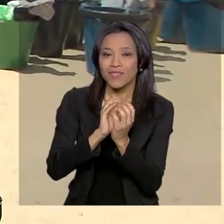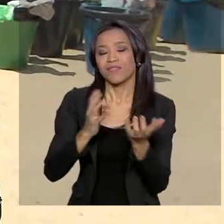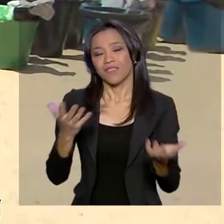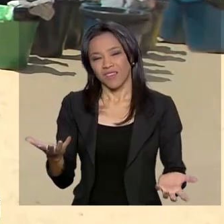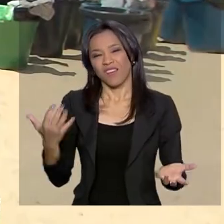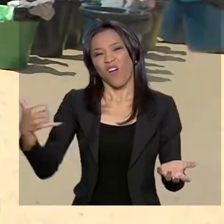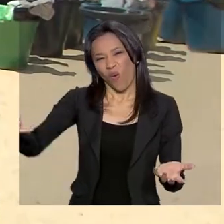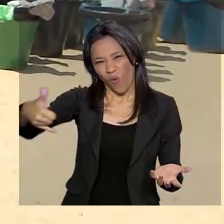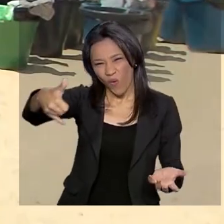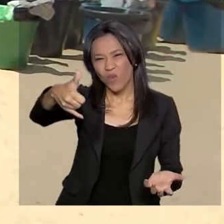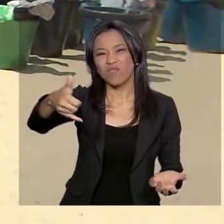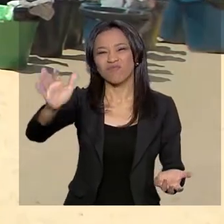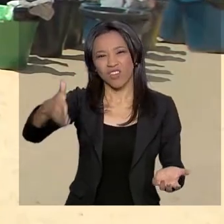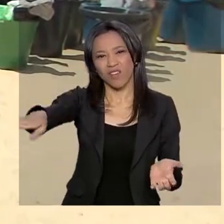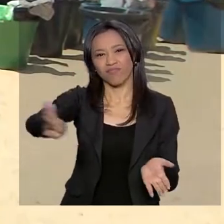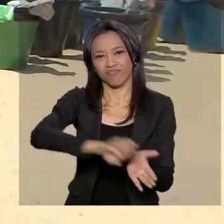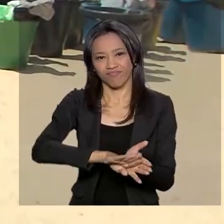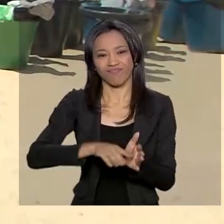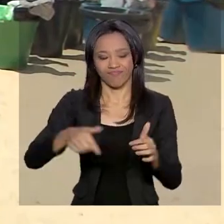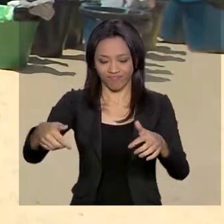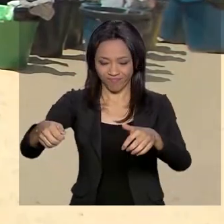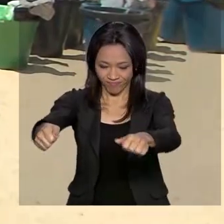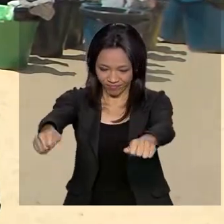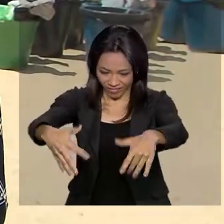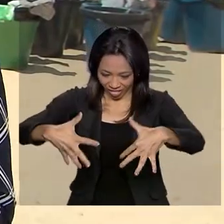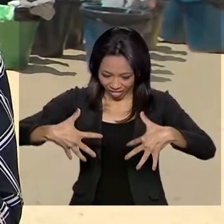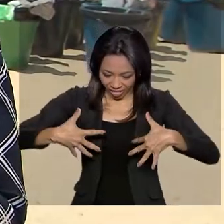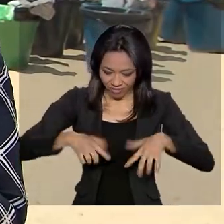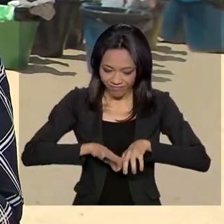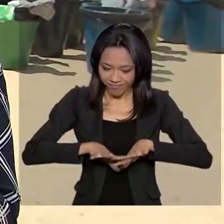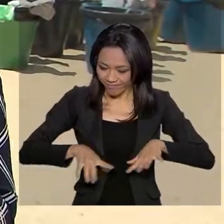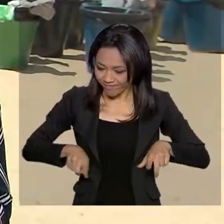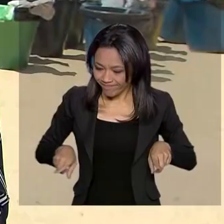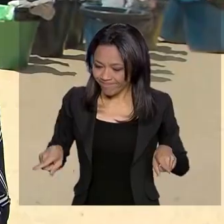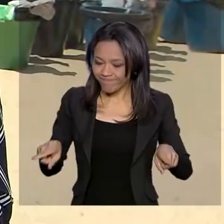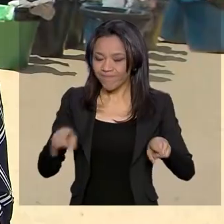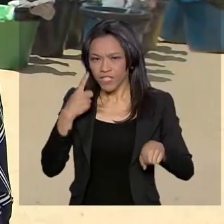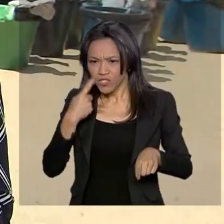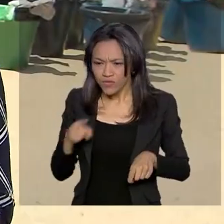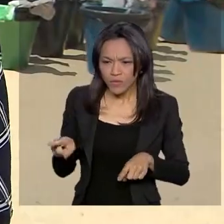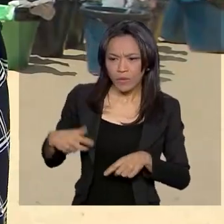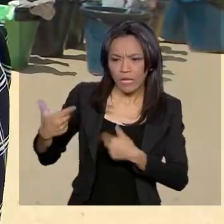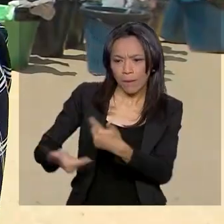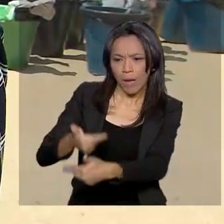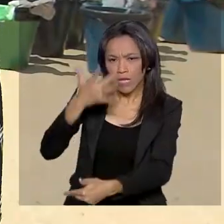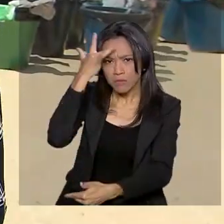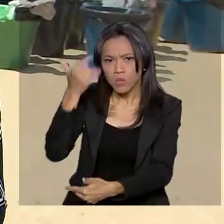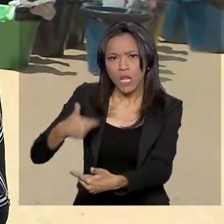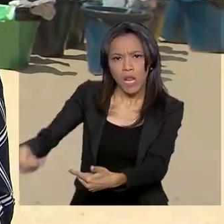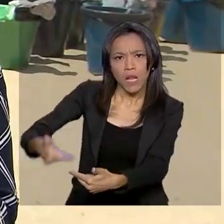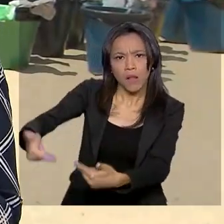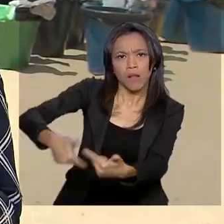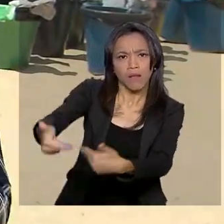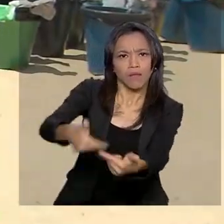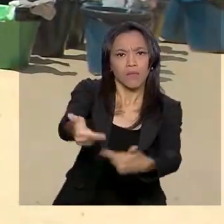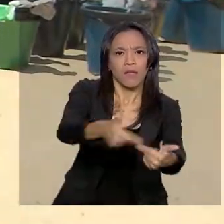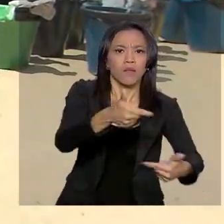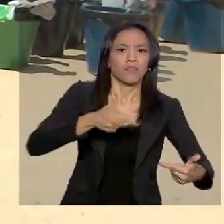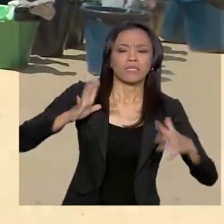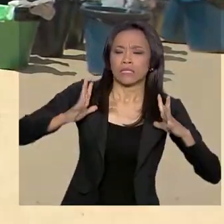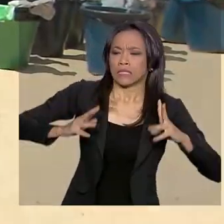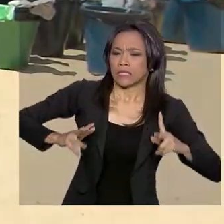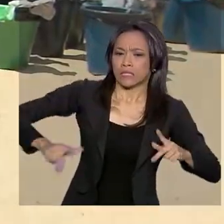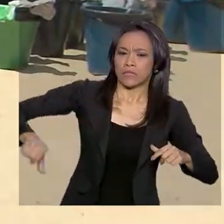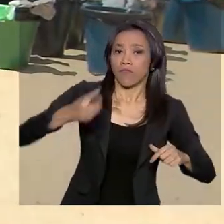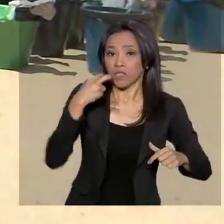manchas de óleo e já atingiram a gente acompanhou durante toda a manhã o trabalho de pessoas na limpeza aqui da praia ali